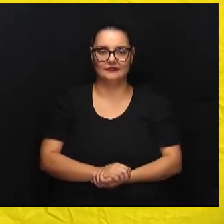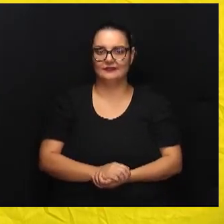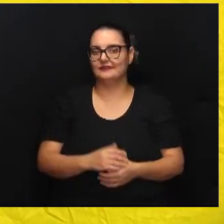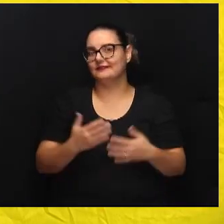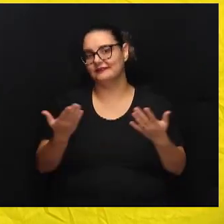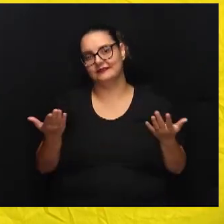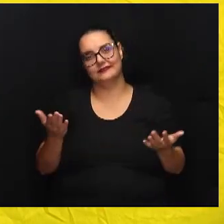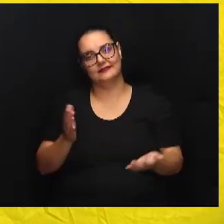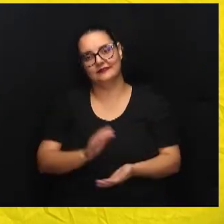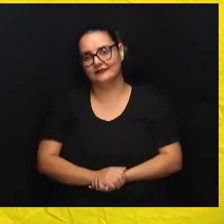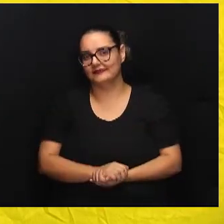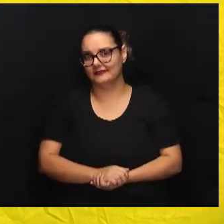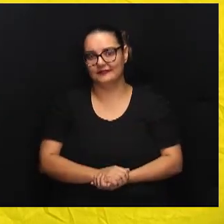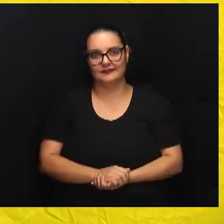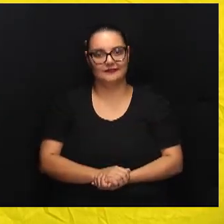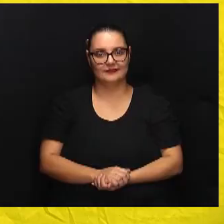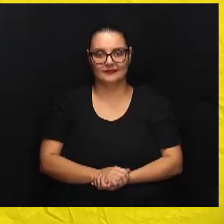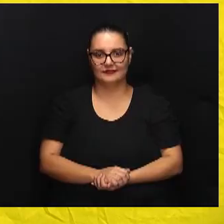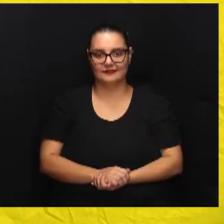Enfim. E aí...